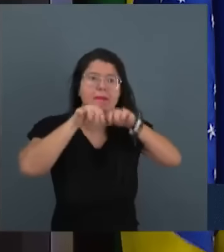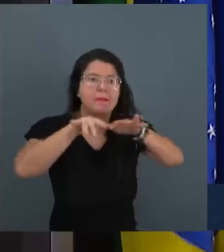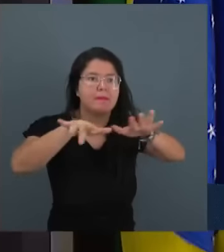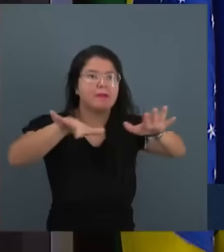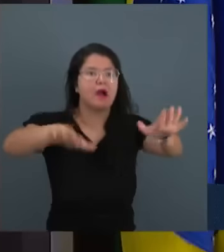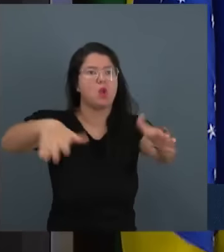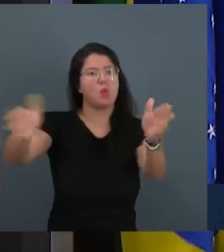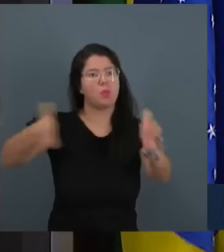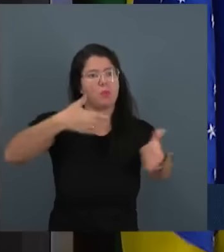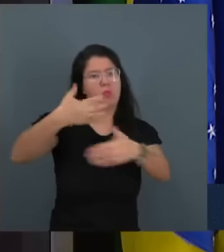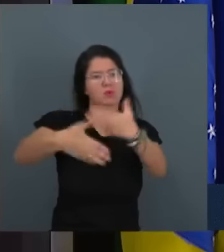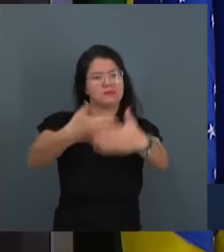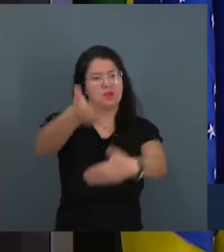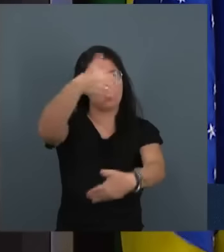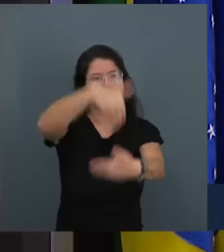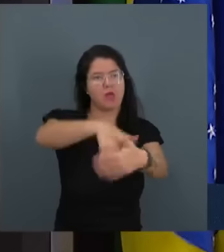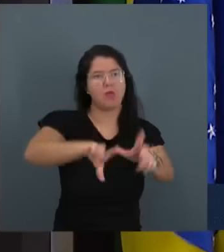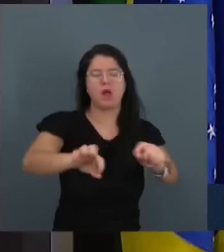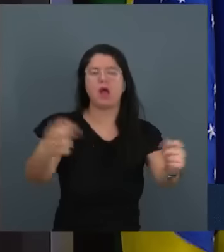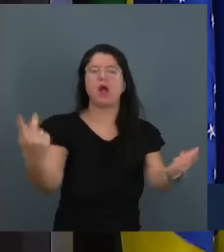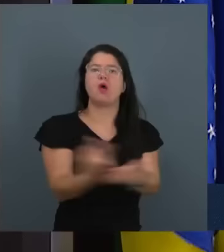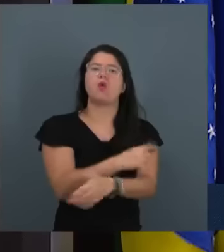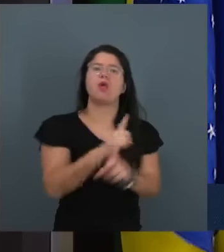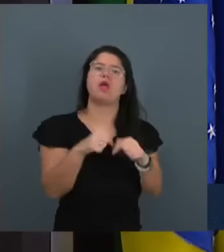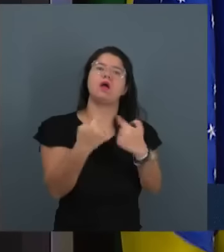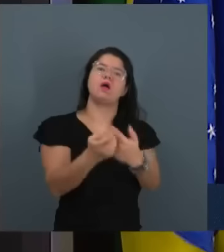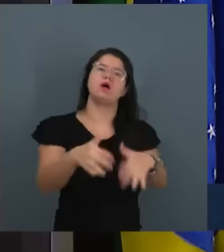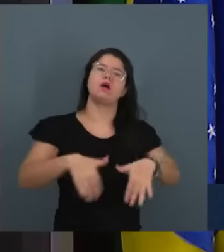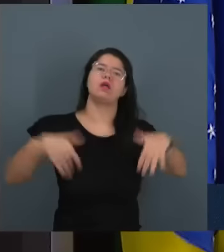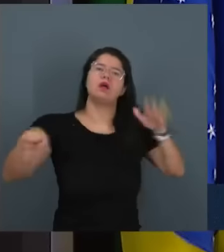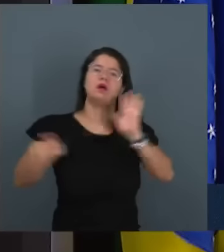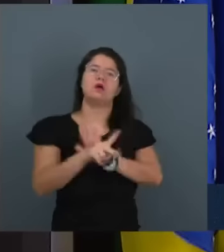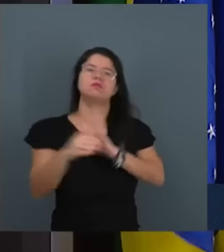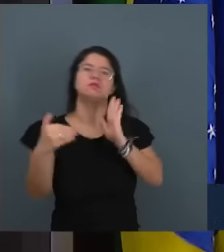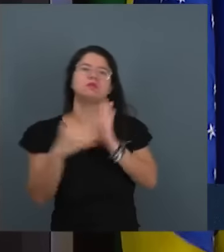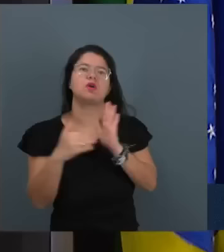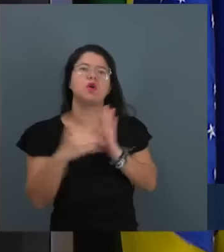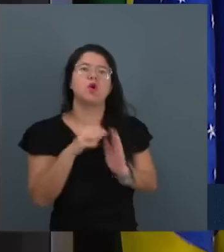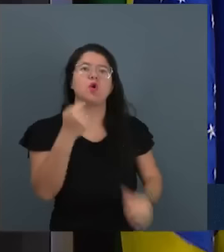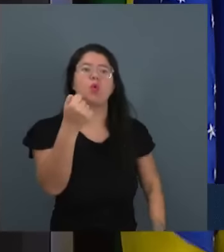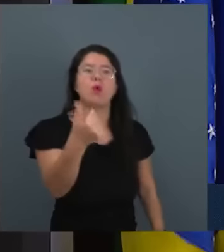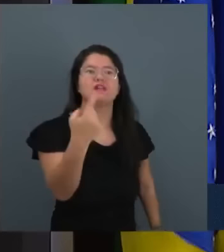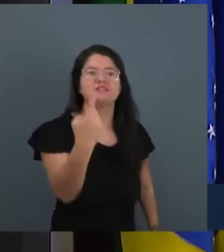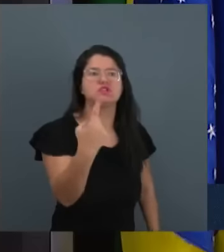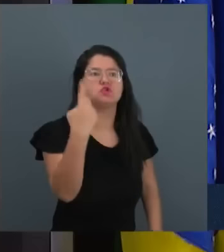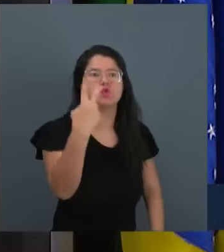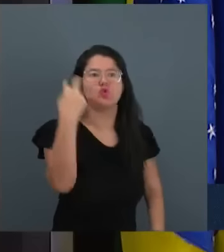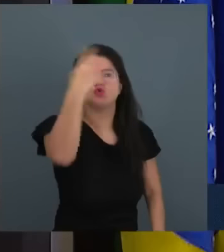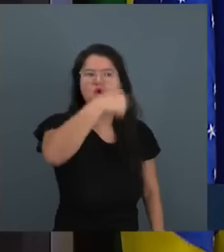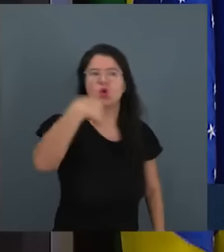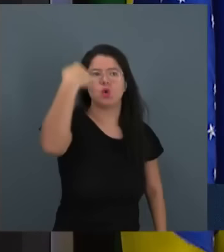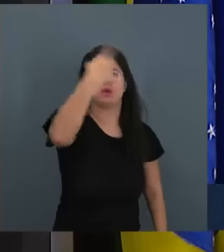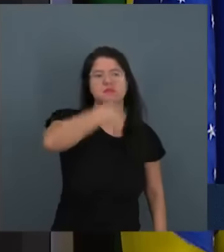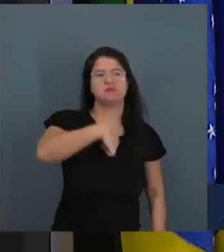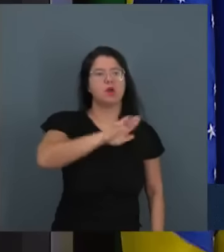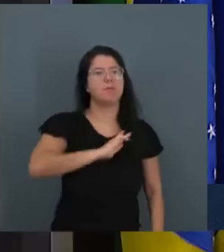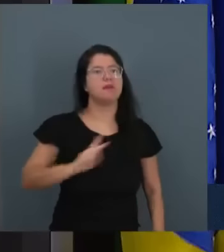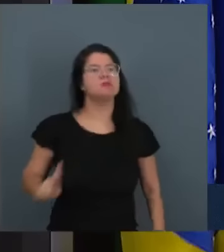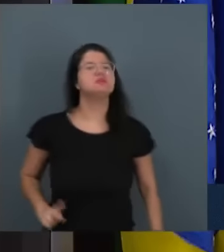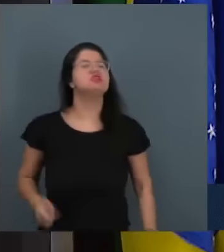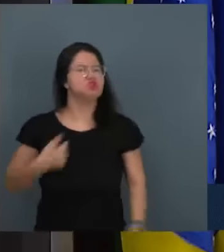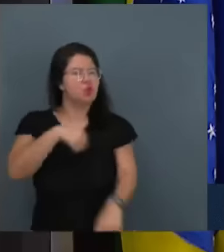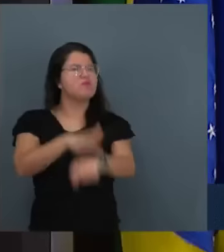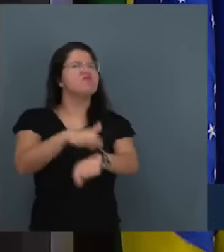processo eleitoral, que foi realizada uma audiência pública no Senado que durou quase 12 horas. Eu estava presidindo, não fui nem no banheiro.